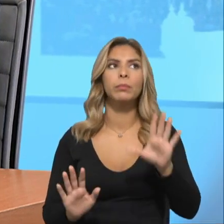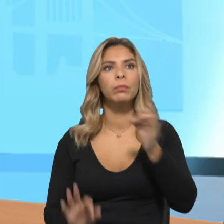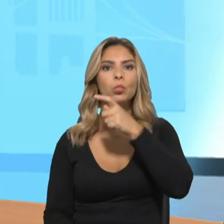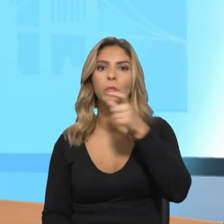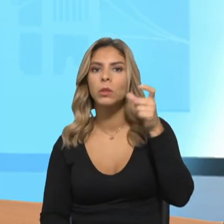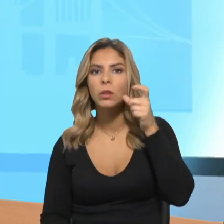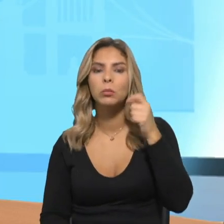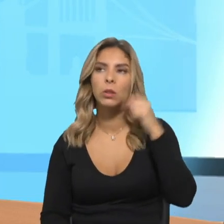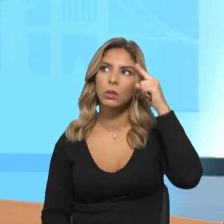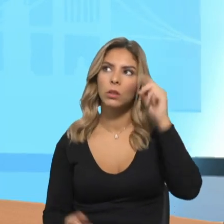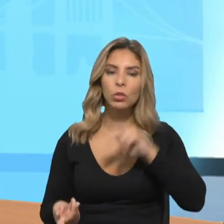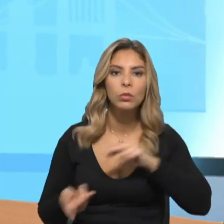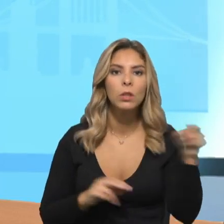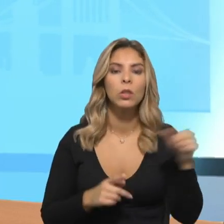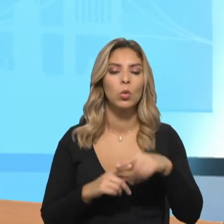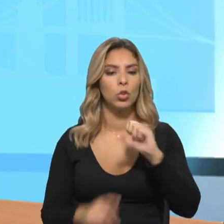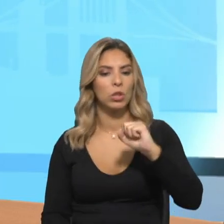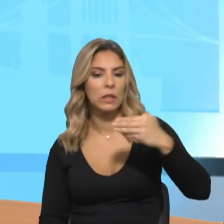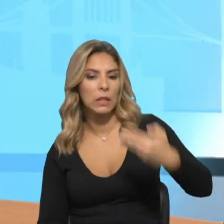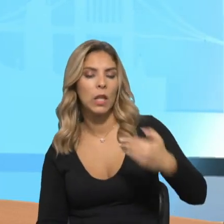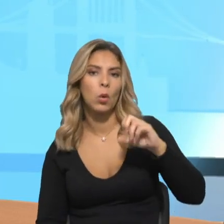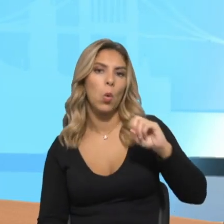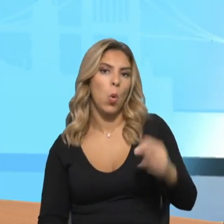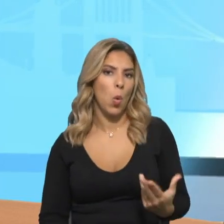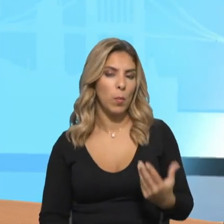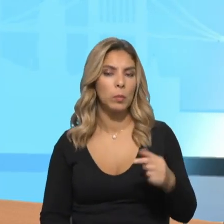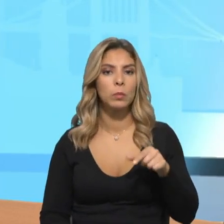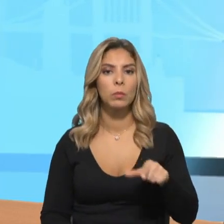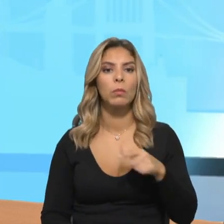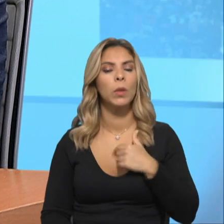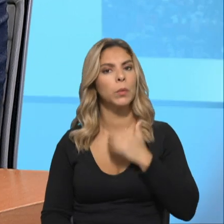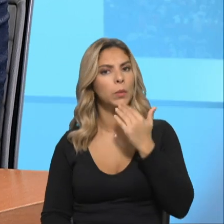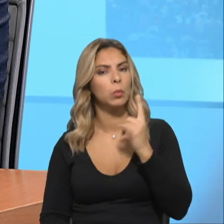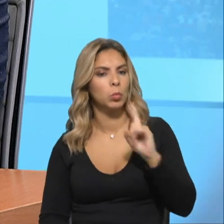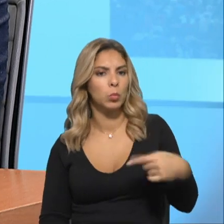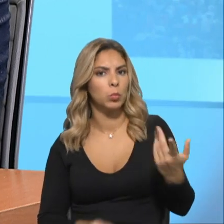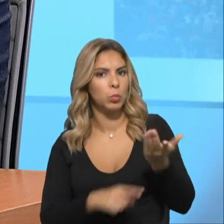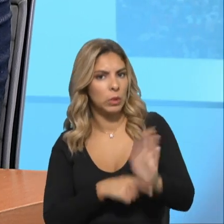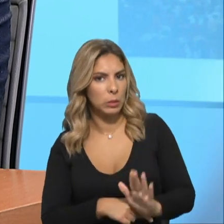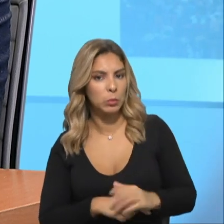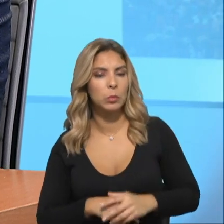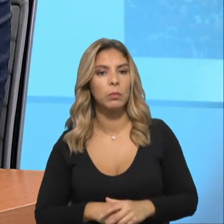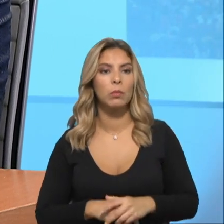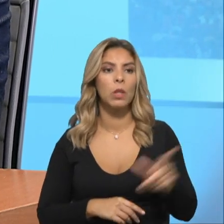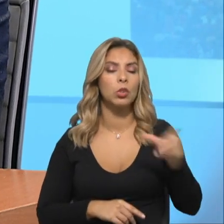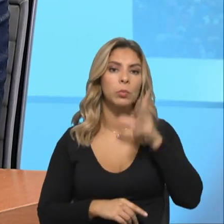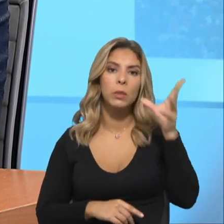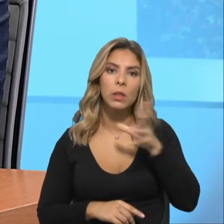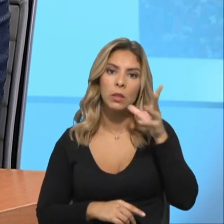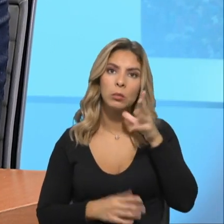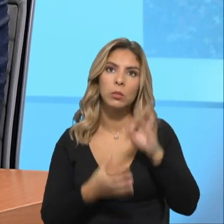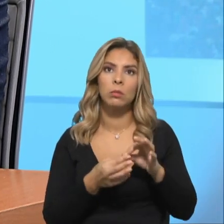de transferências que o G7 possa eventualmente fazer. Há outro domínio, por exemplo, que posso explicar, que tem a ver com, por exemplo, a